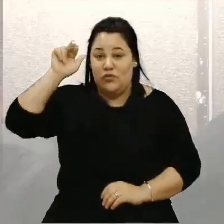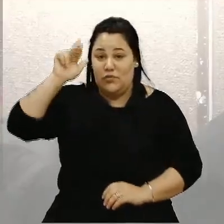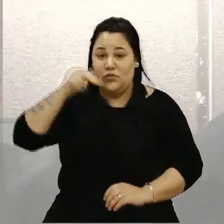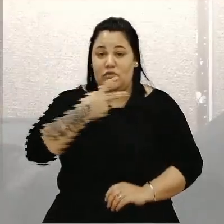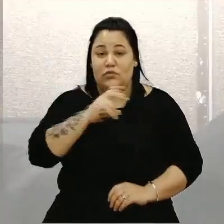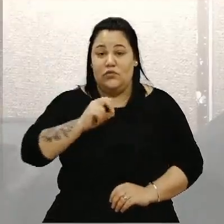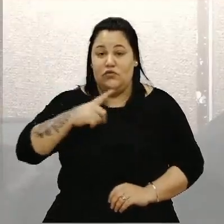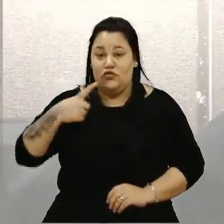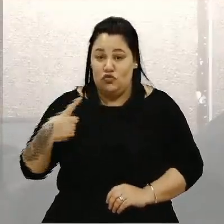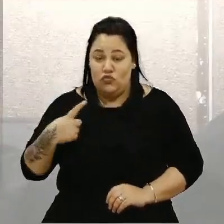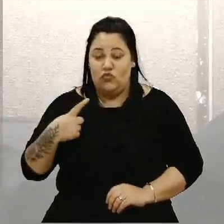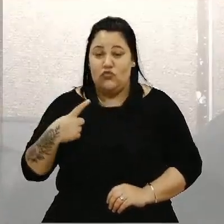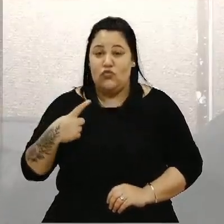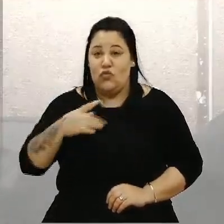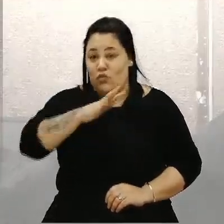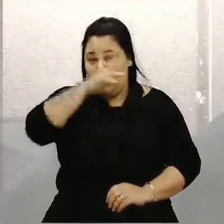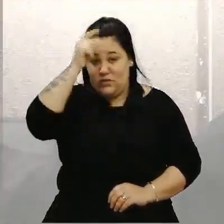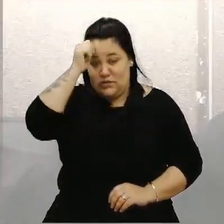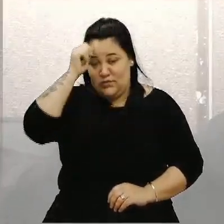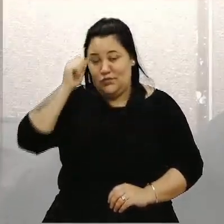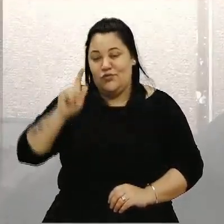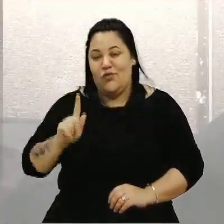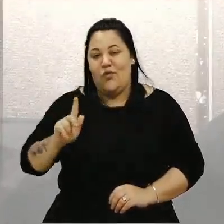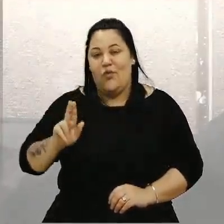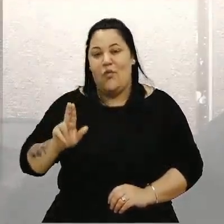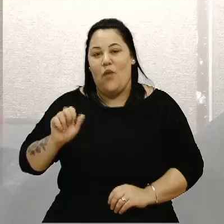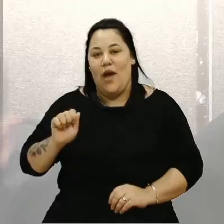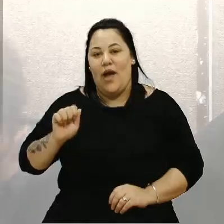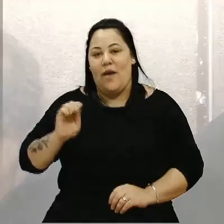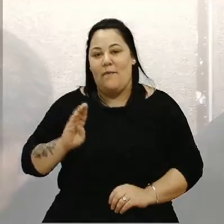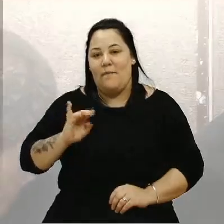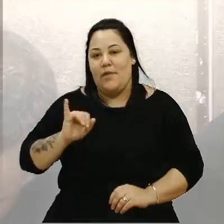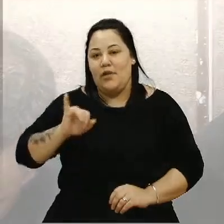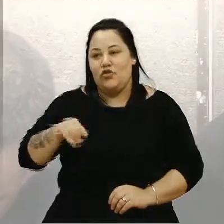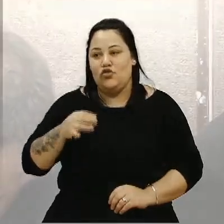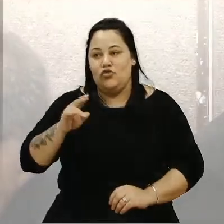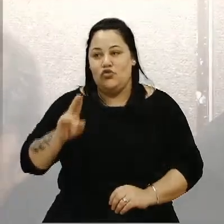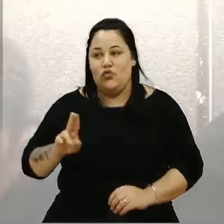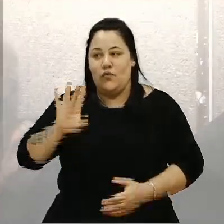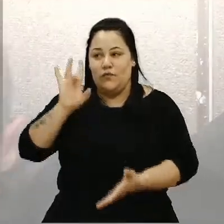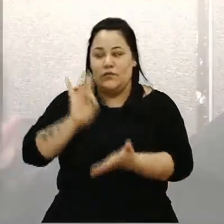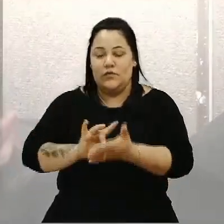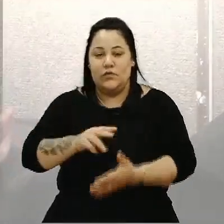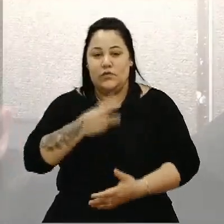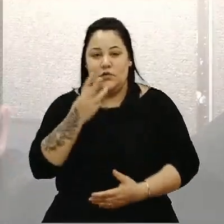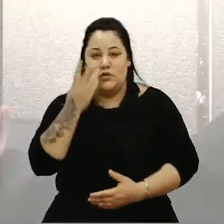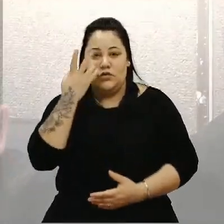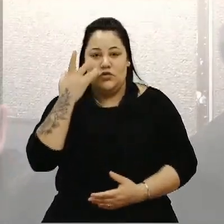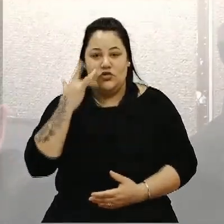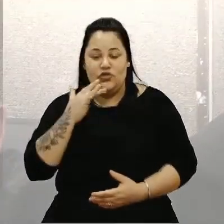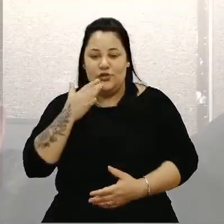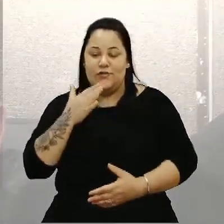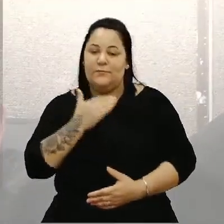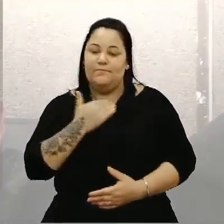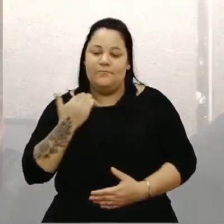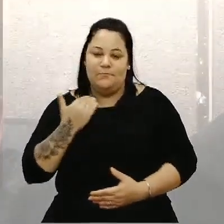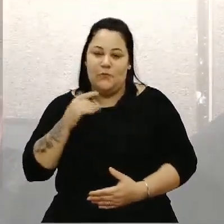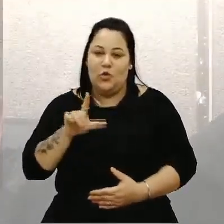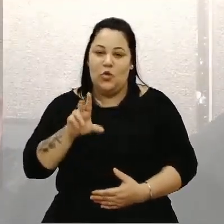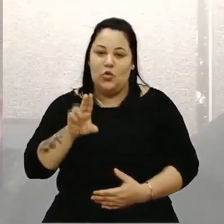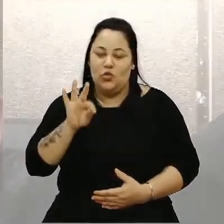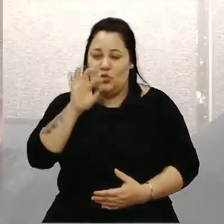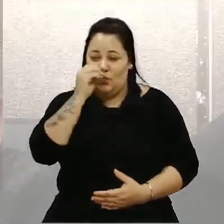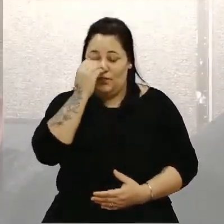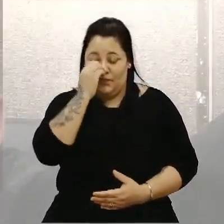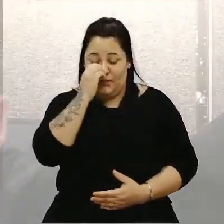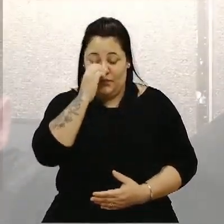2021. O município de Guabiju decretou 3 dias de luto. Peço aos colegas vereadores que votem